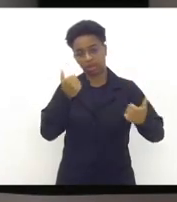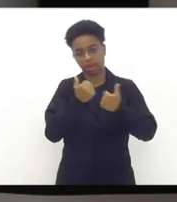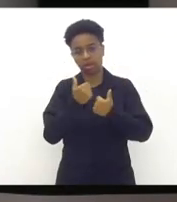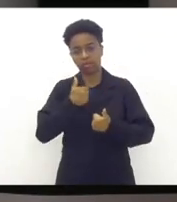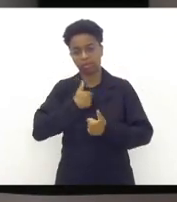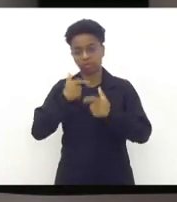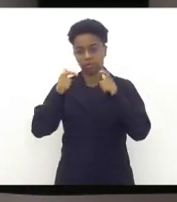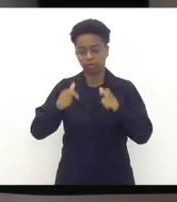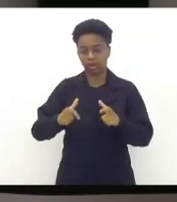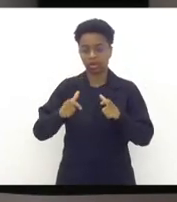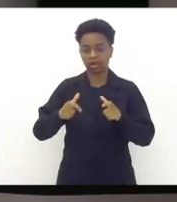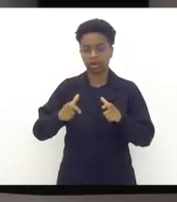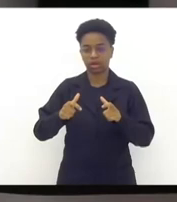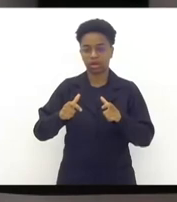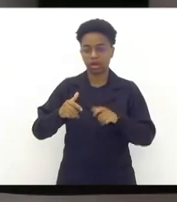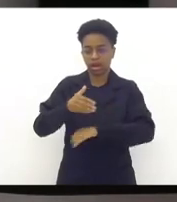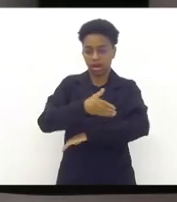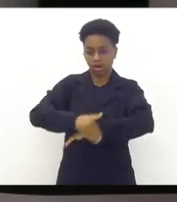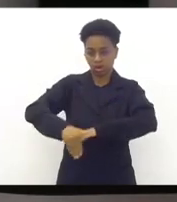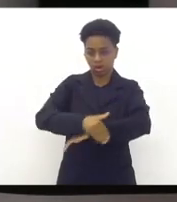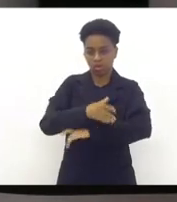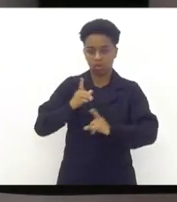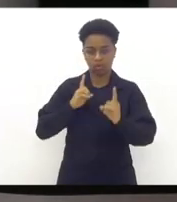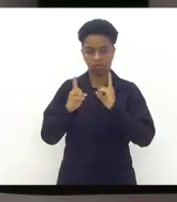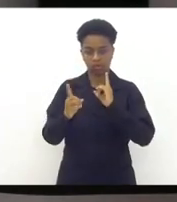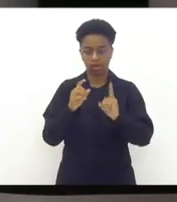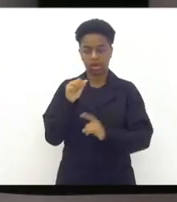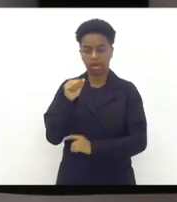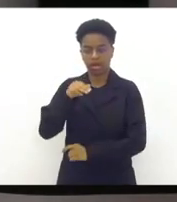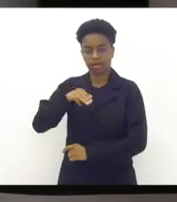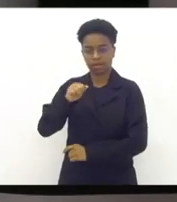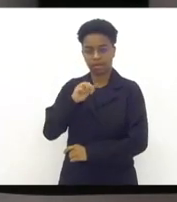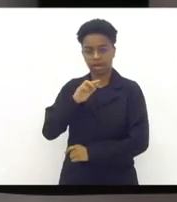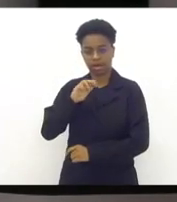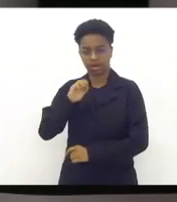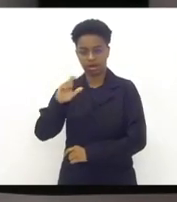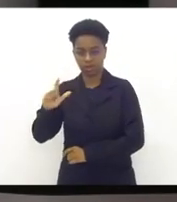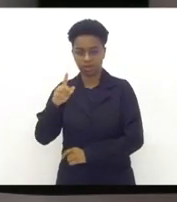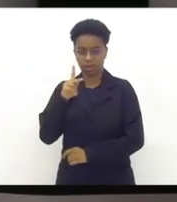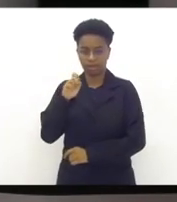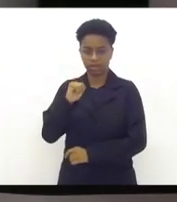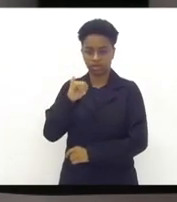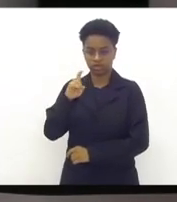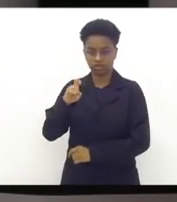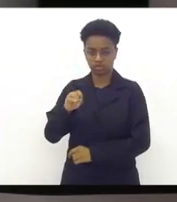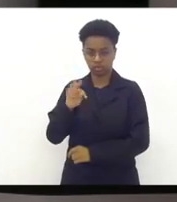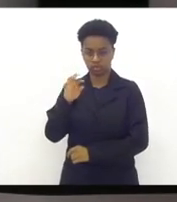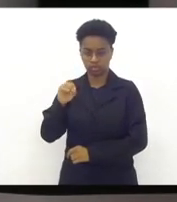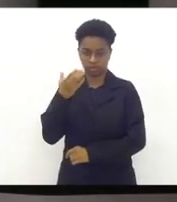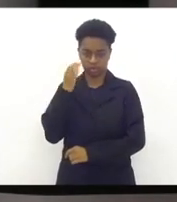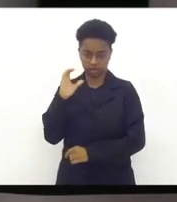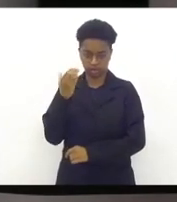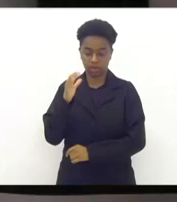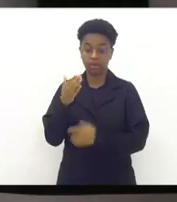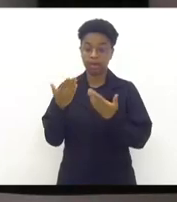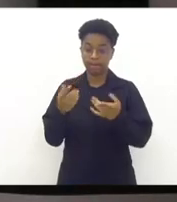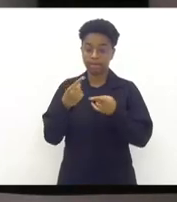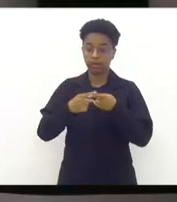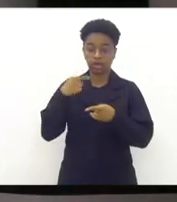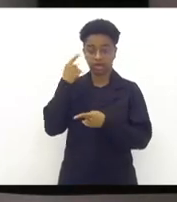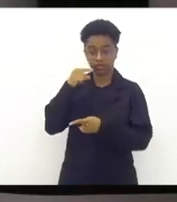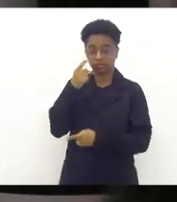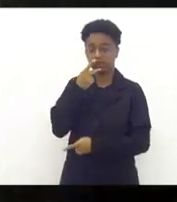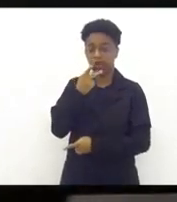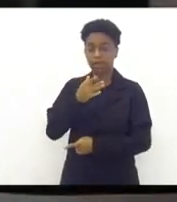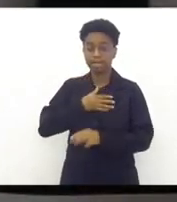na Amaral Peixoto. Quando a minha advogada falava para mim que meus familiares iam se reunir